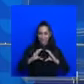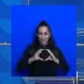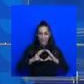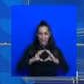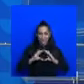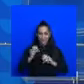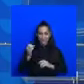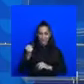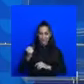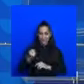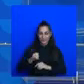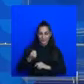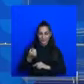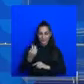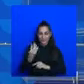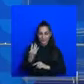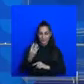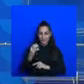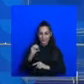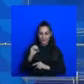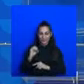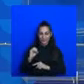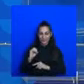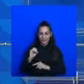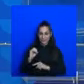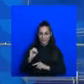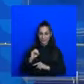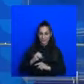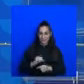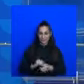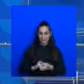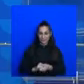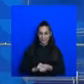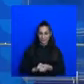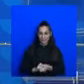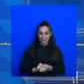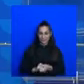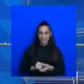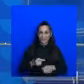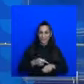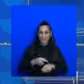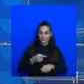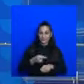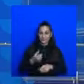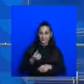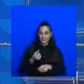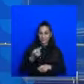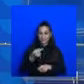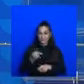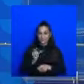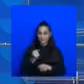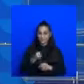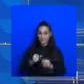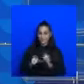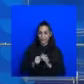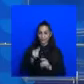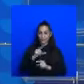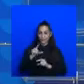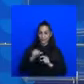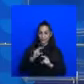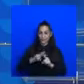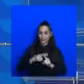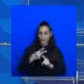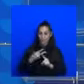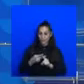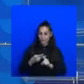Bola branca, número 40. Branca, 40. E agora o sexto e último número do primeiro sorteio da